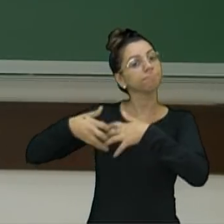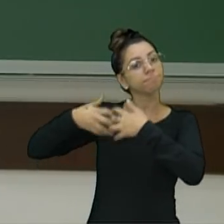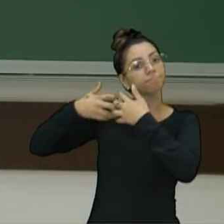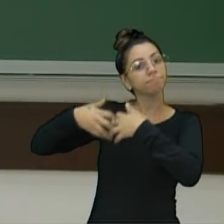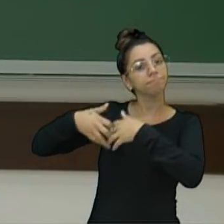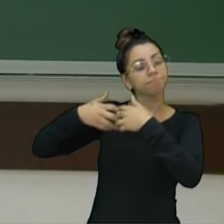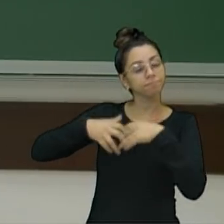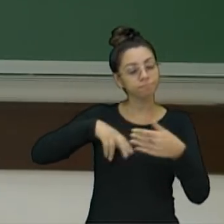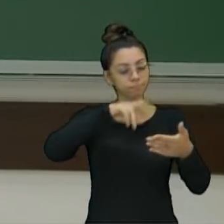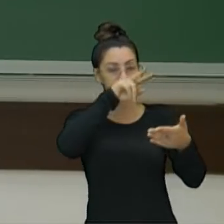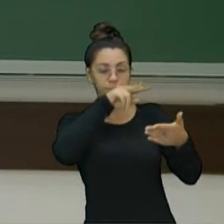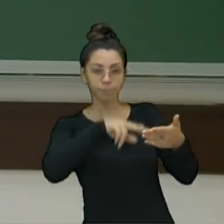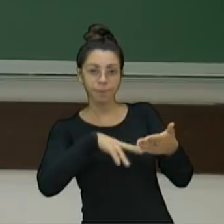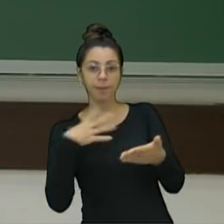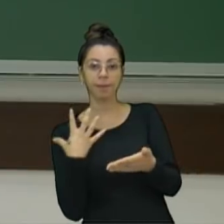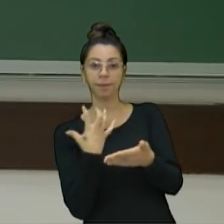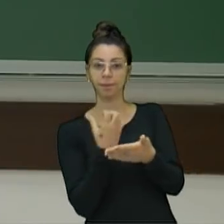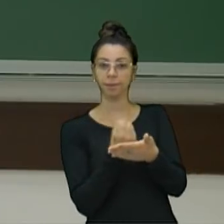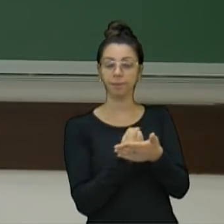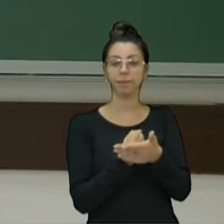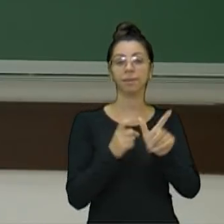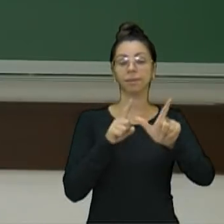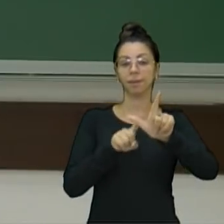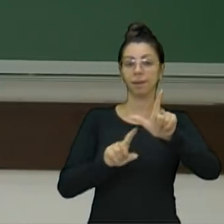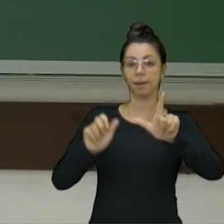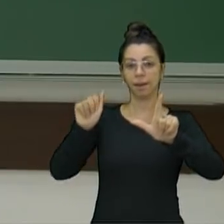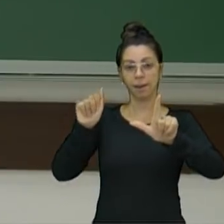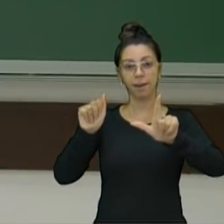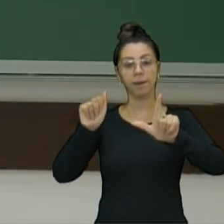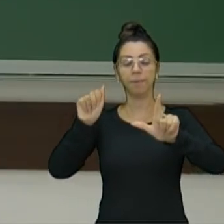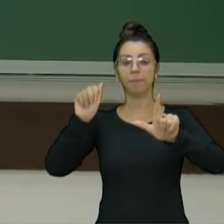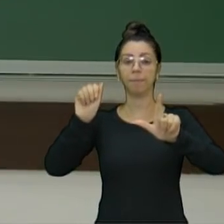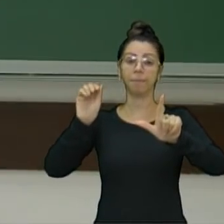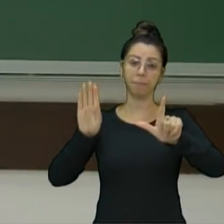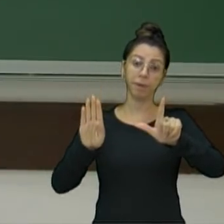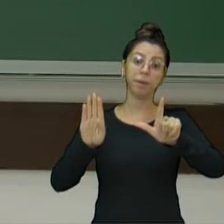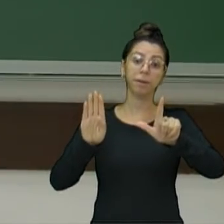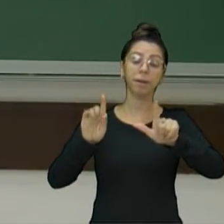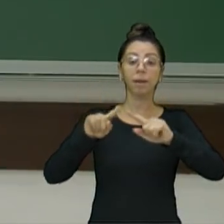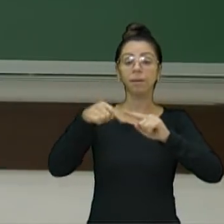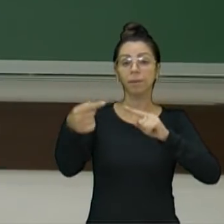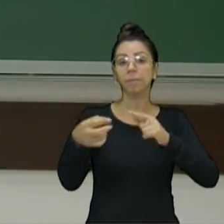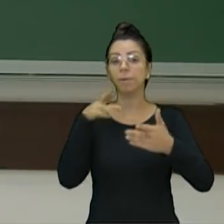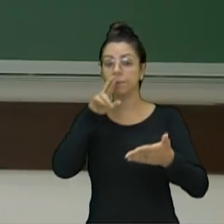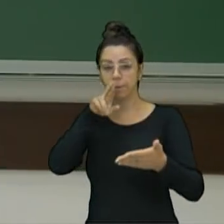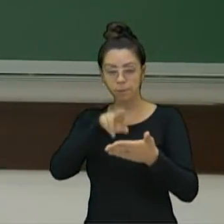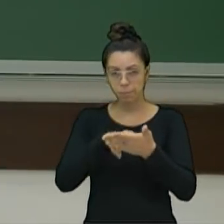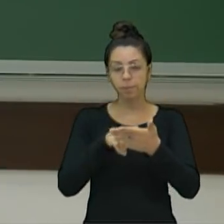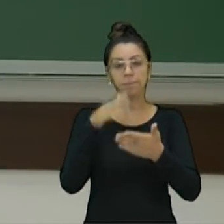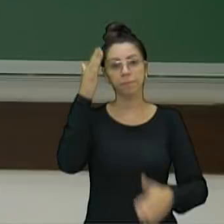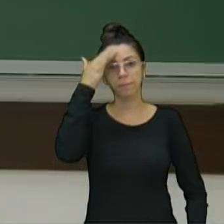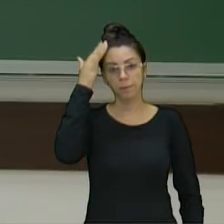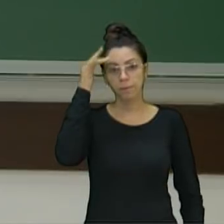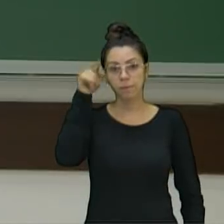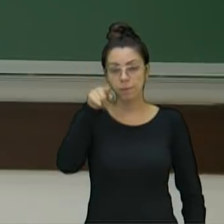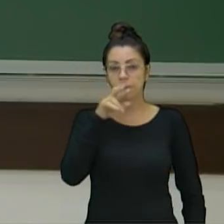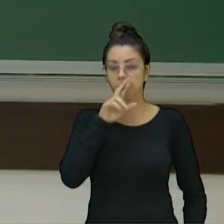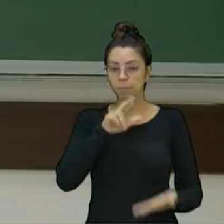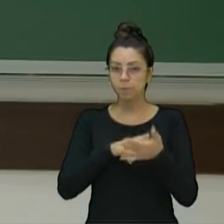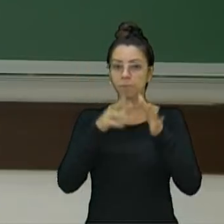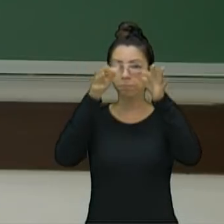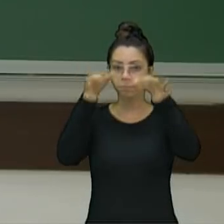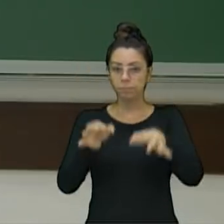eu estiver lendo, registre aí se é a letra A ou a letra B no seu caderno, em seguida eu já falo a resposta para saber se você marcou